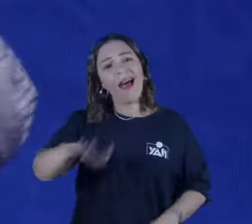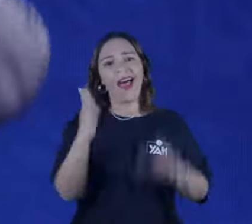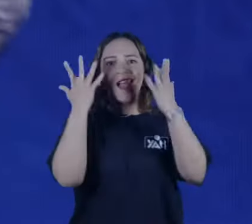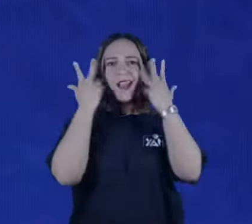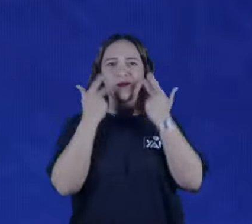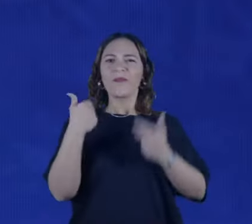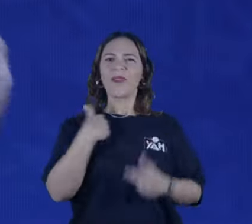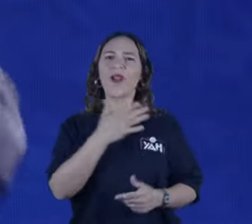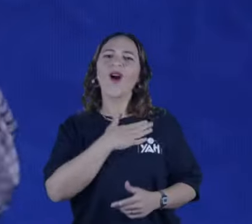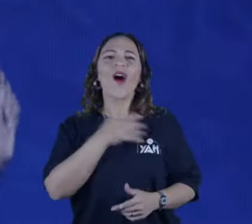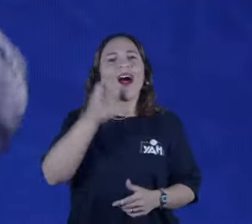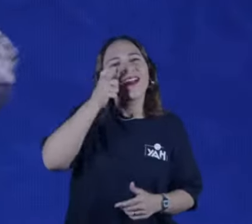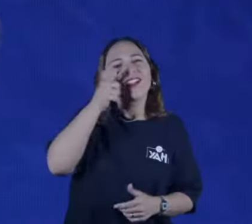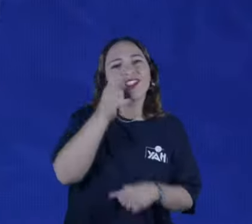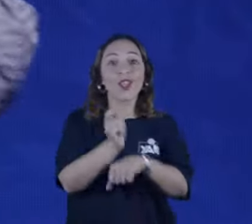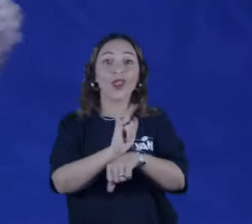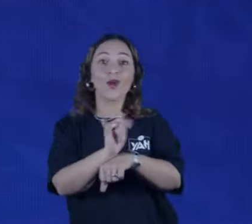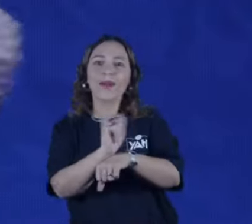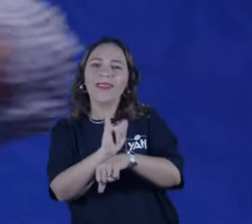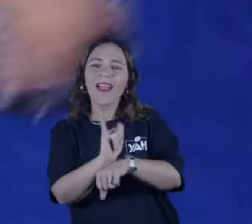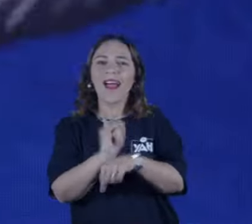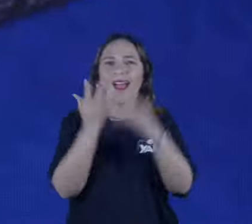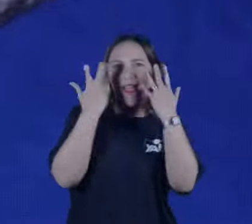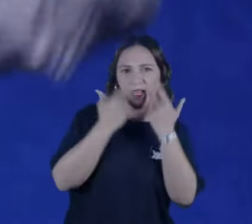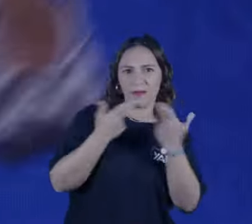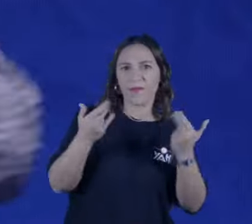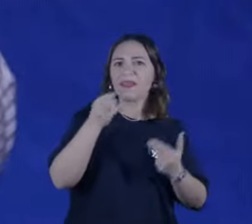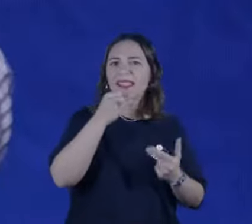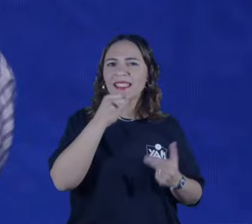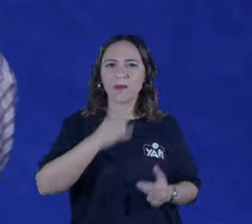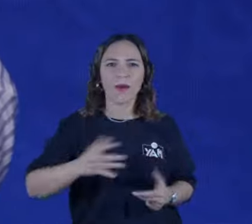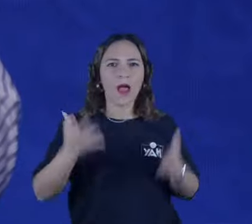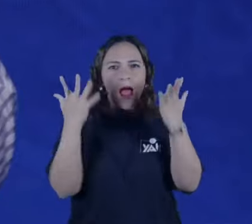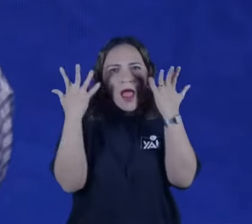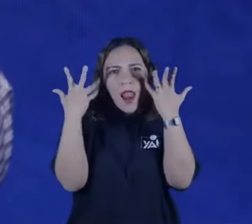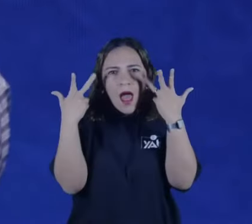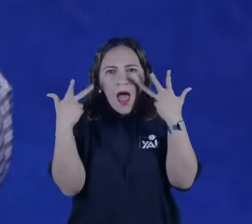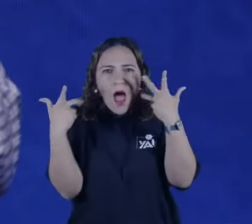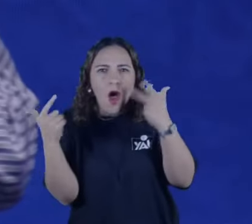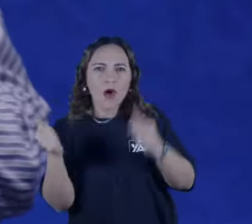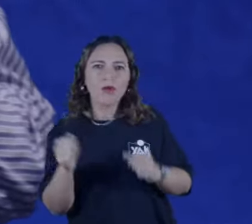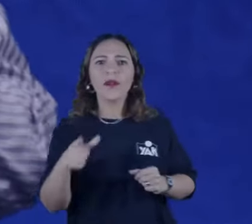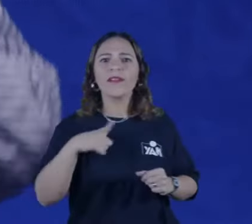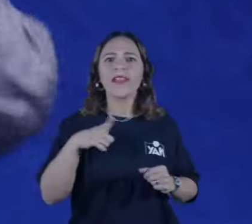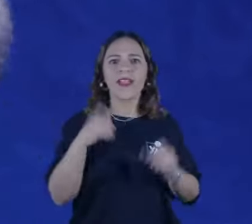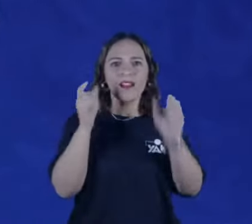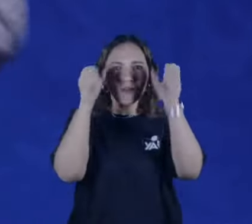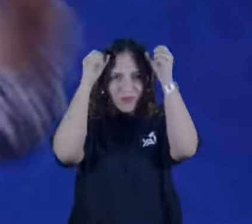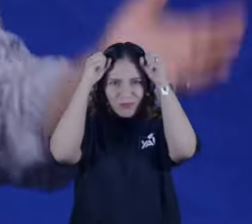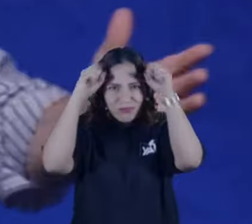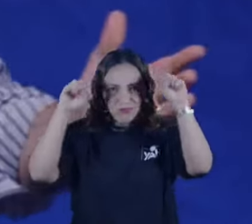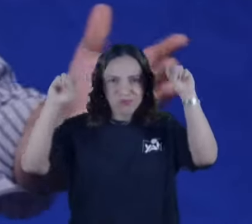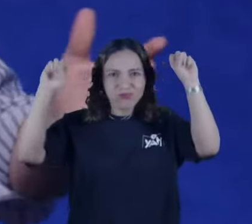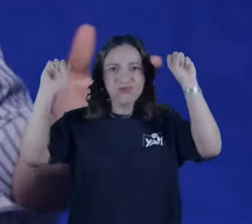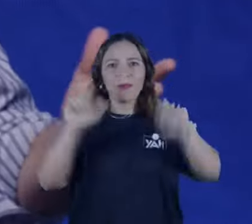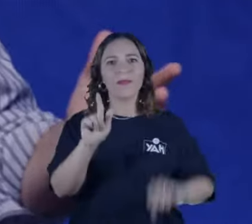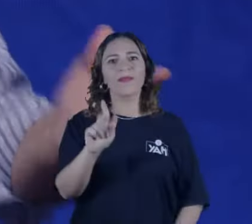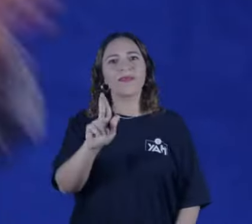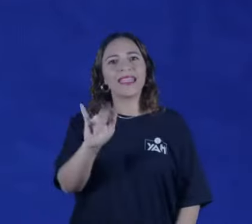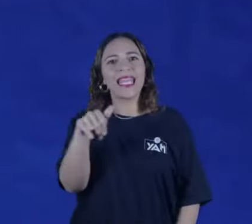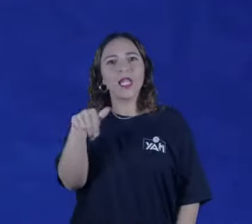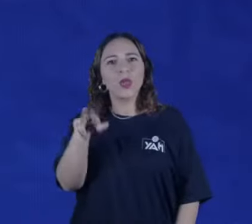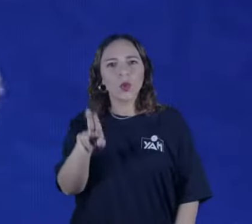você vê, por exemplo, os leões. Os leões, quando os gnus passam, os gnus são uma presa mais fácil. Primeiro porque são muito